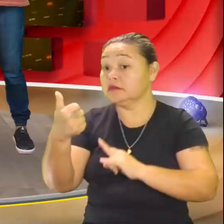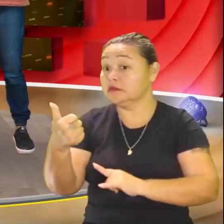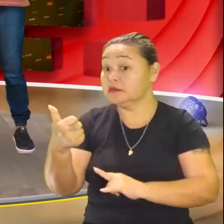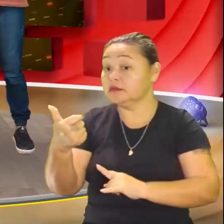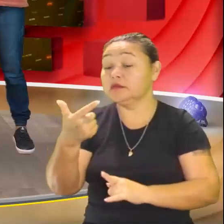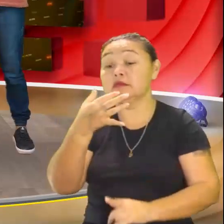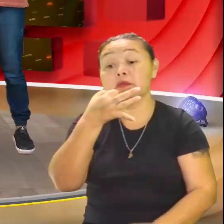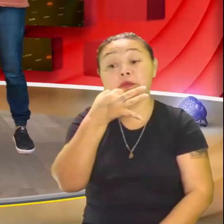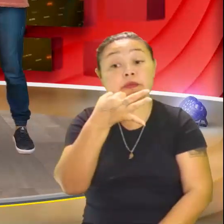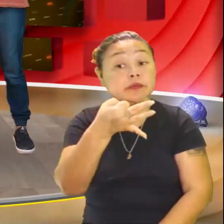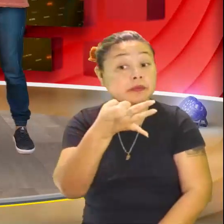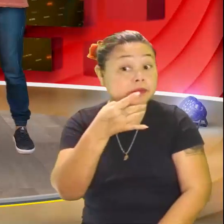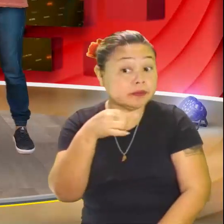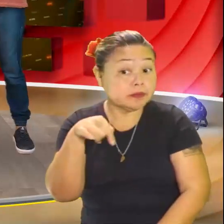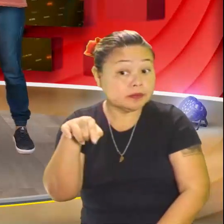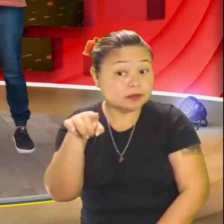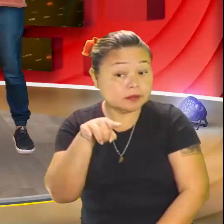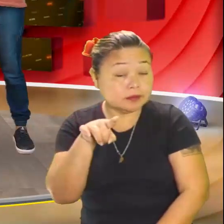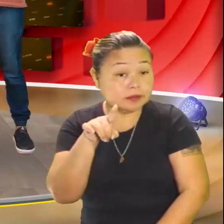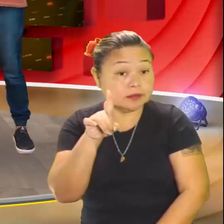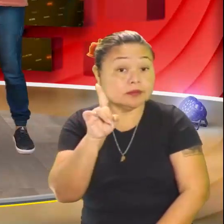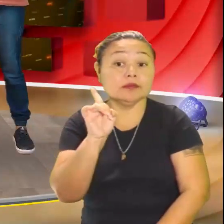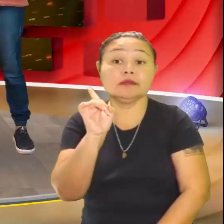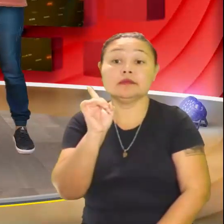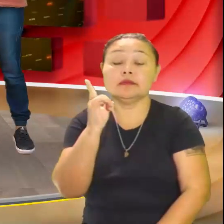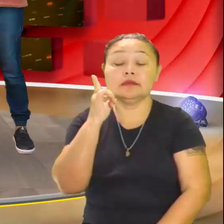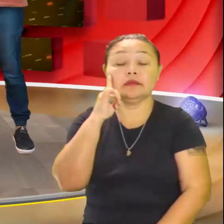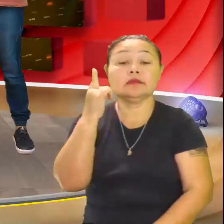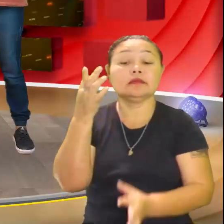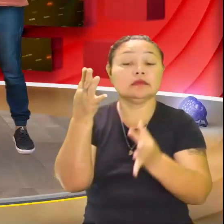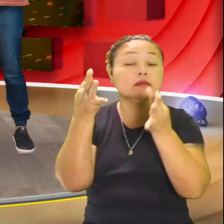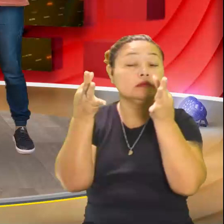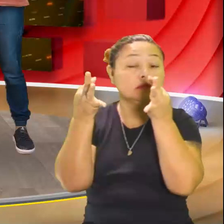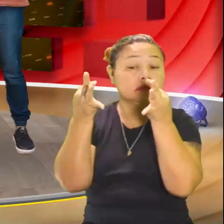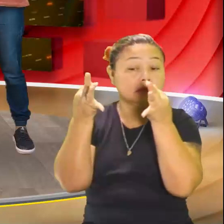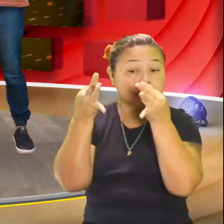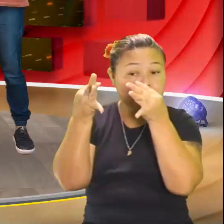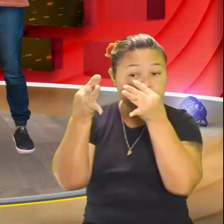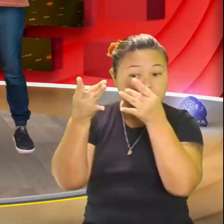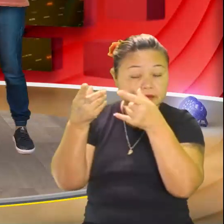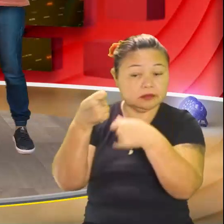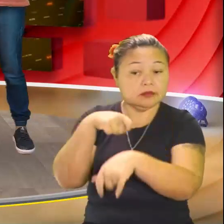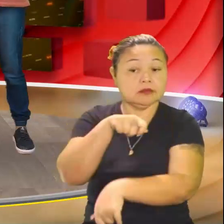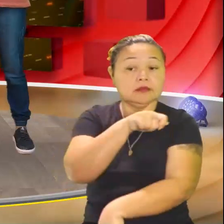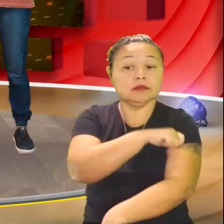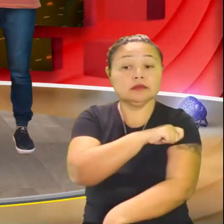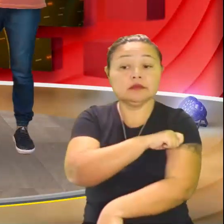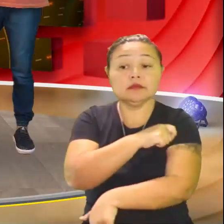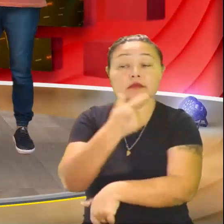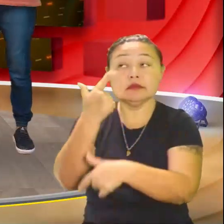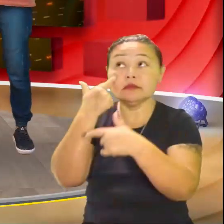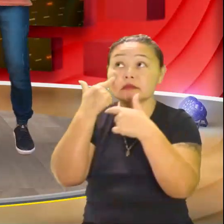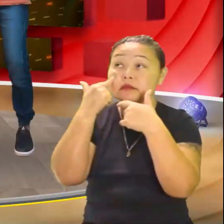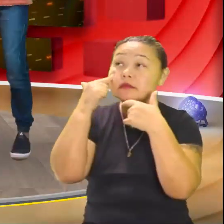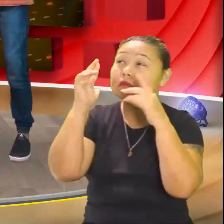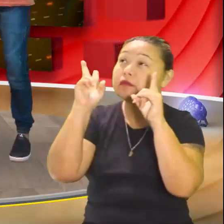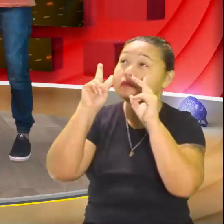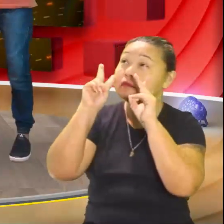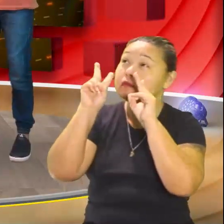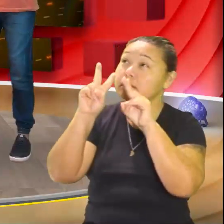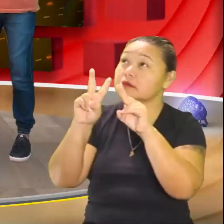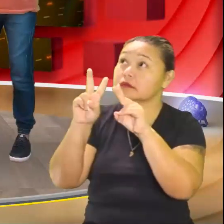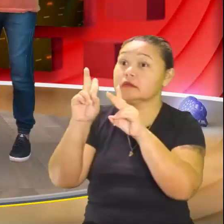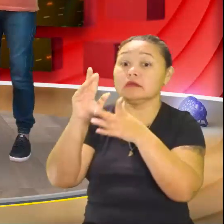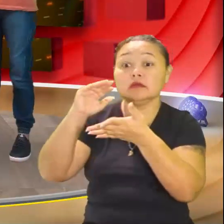acham? Pam, pam, pam. E agora? Aí olha o detalhe. Olha o detalhe do aluno que é atencioso. Ele já